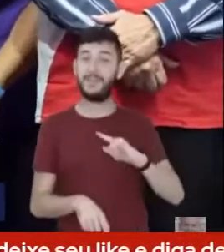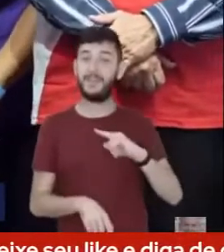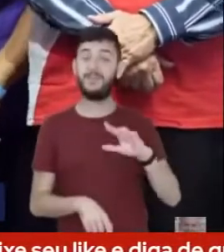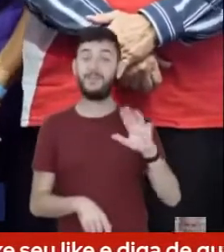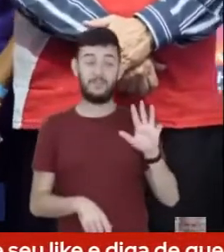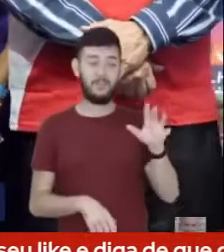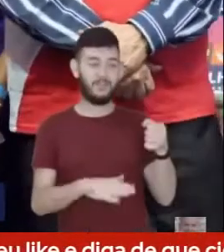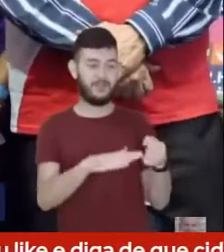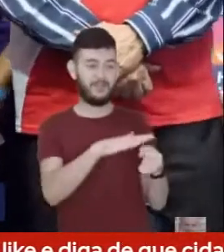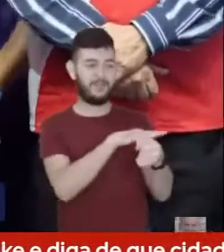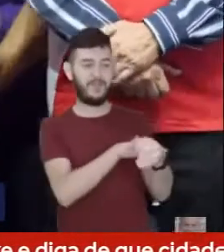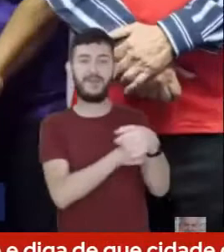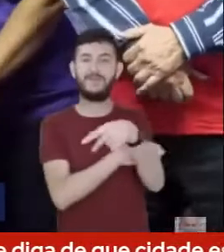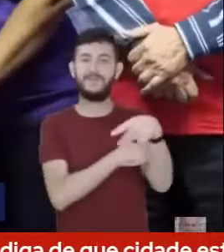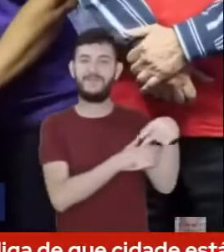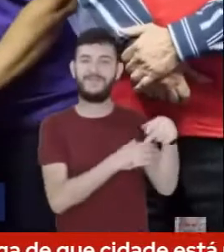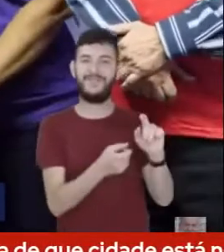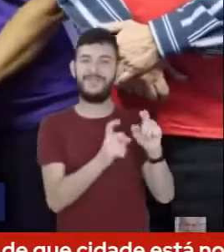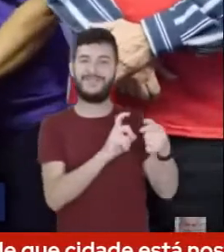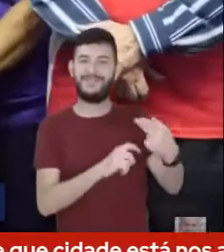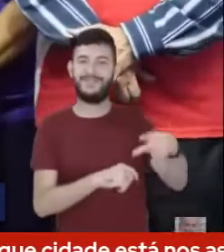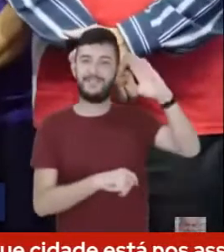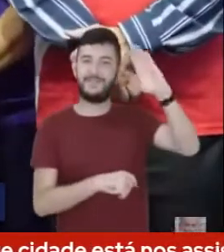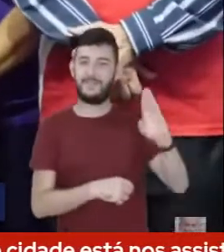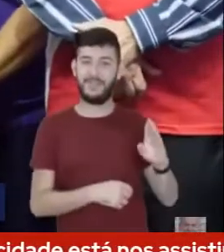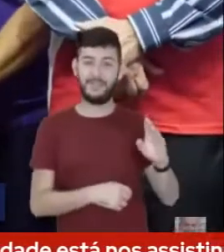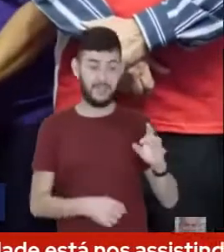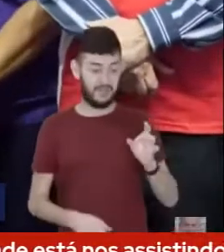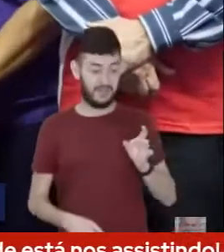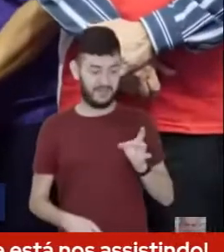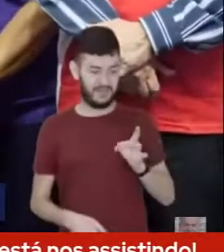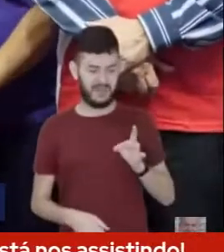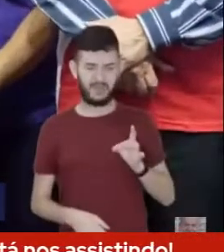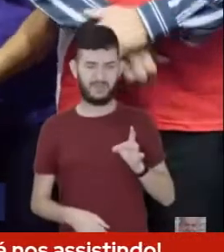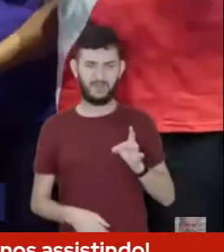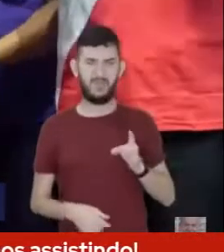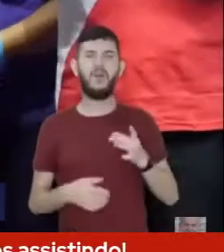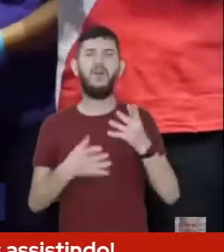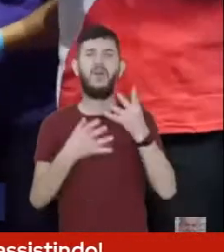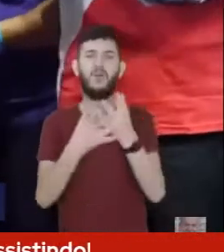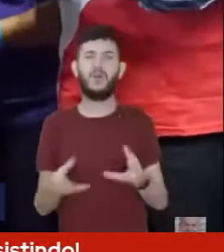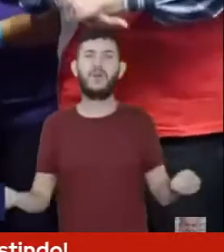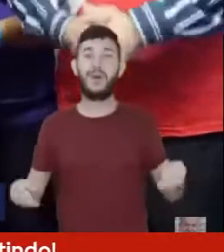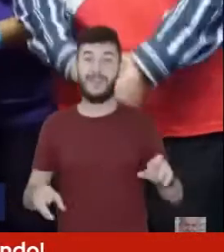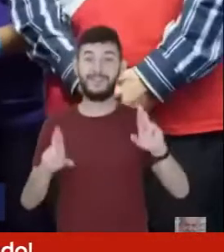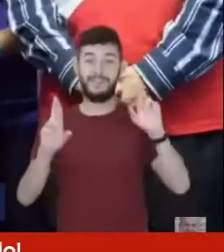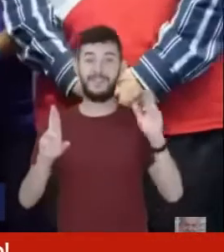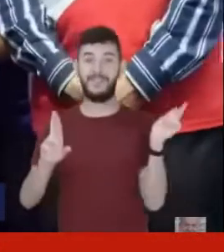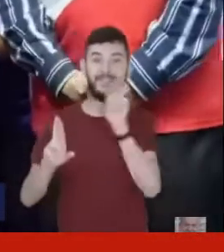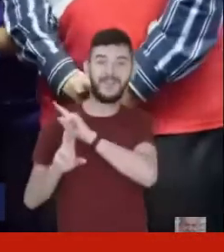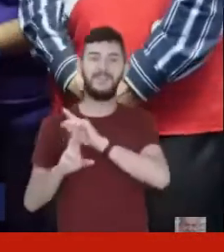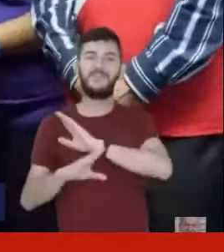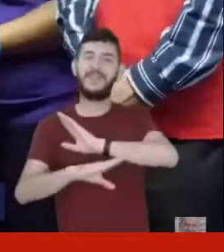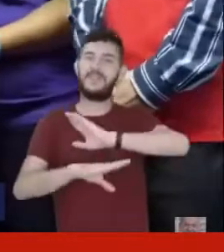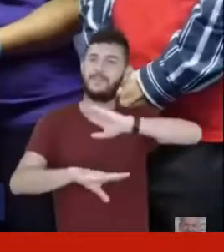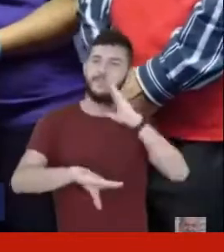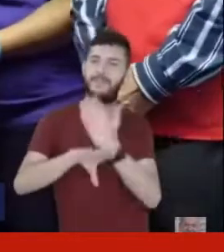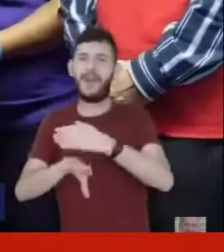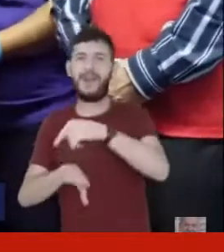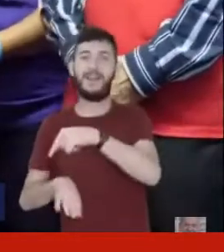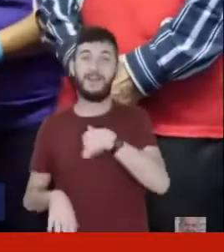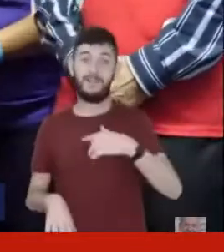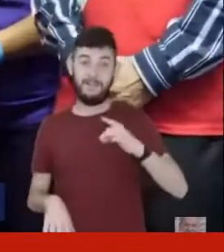novo, vencer o medo. A esperança vai vencer o medo ou não vai? Nós vamos vencer